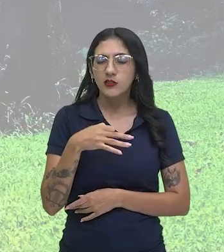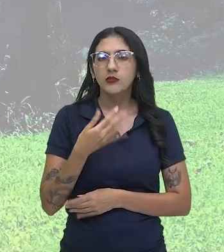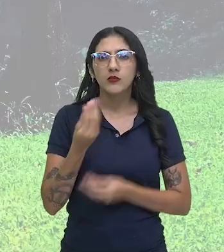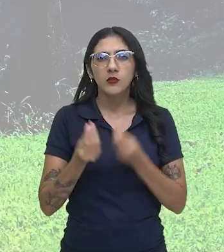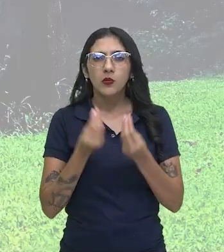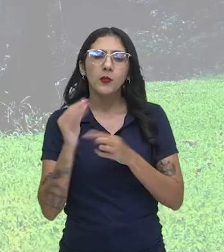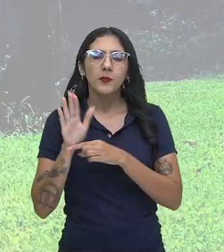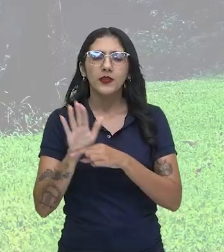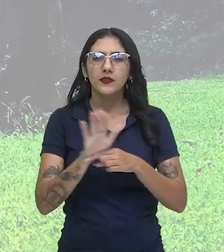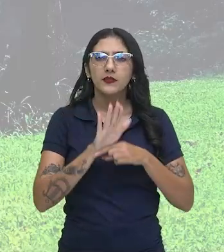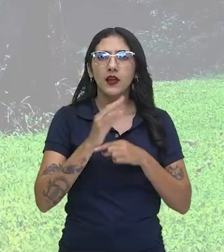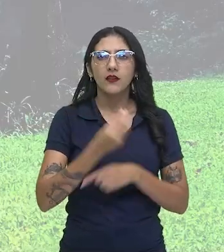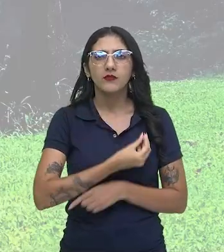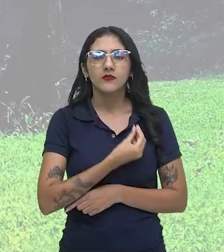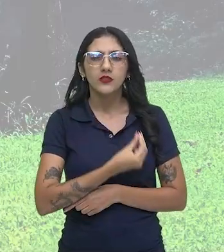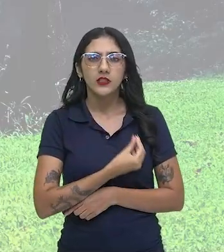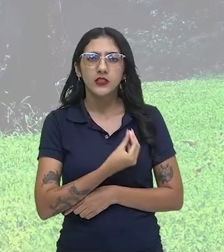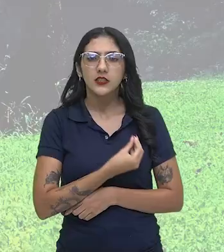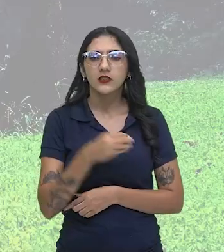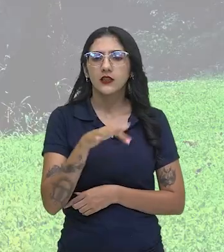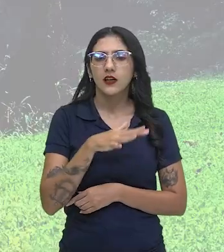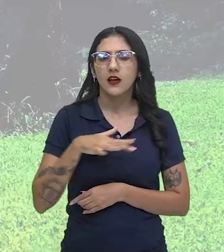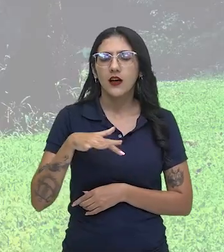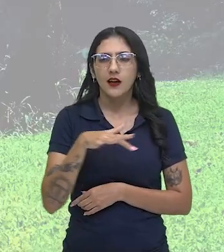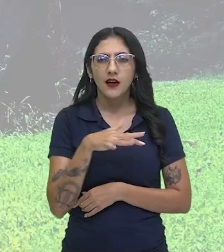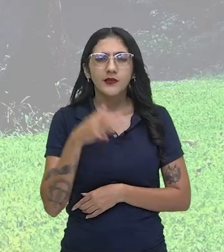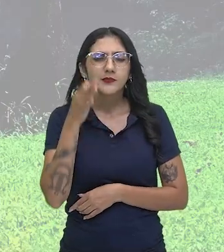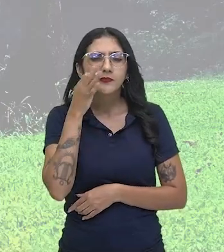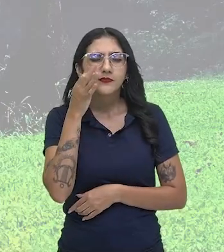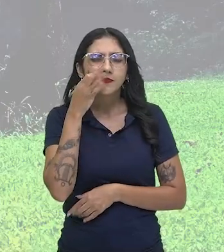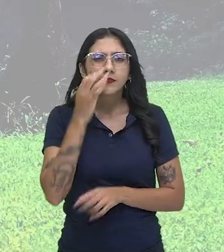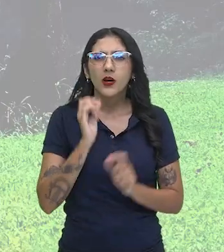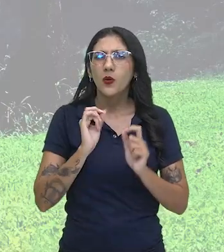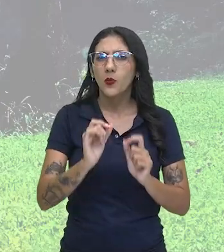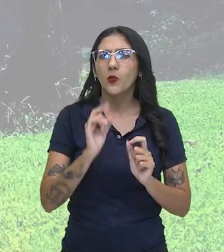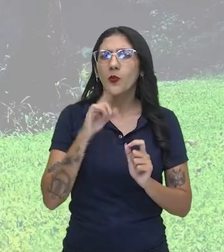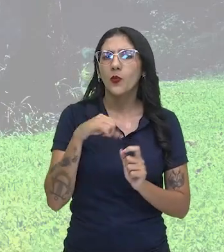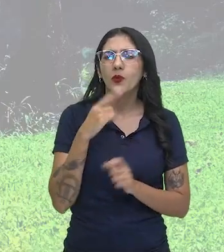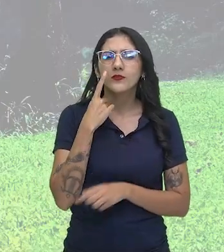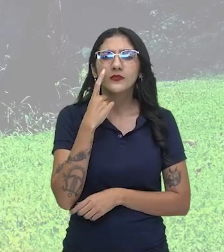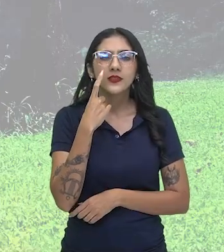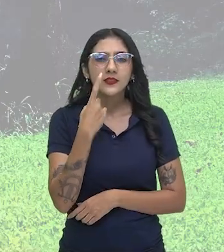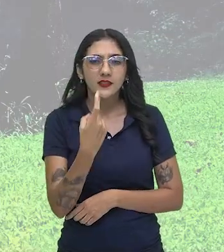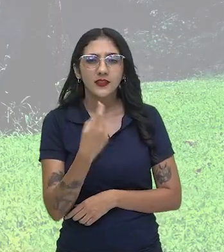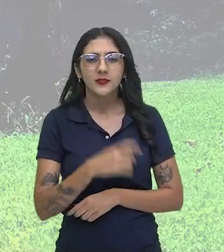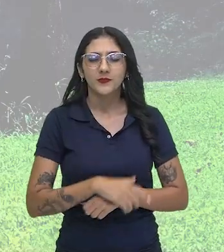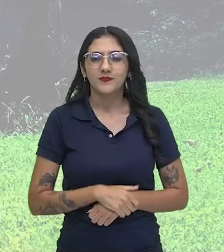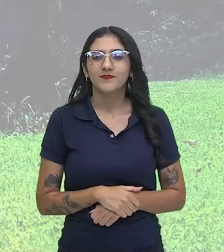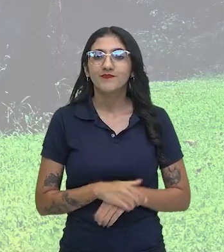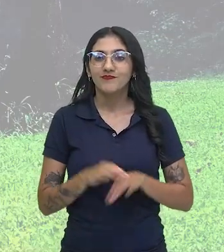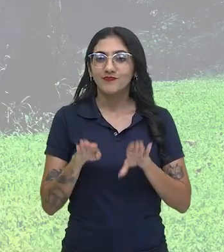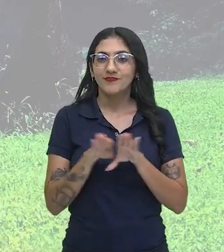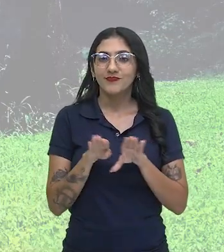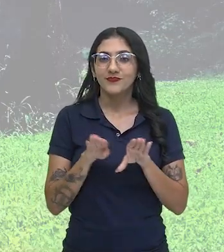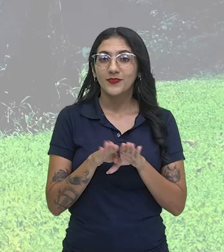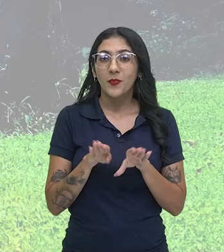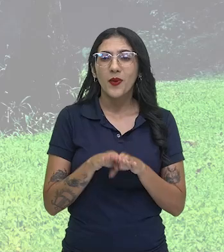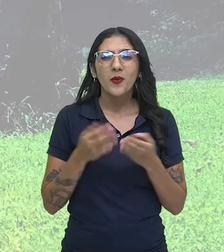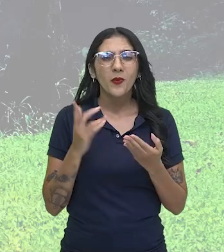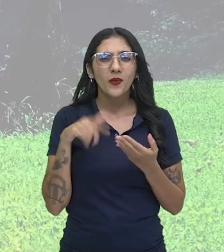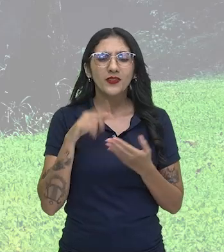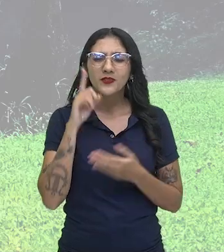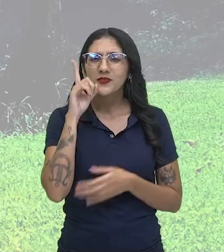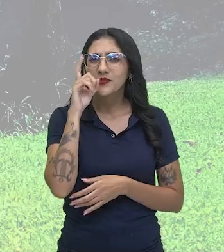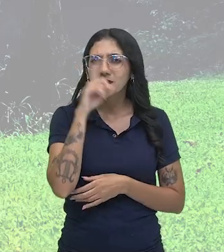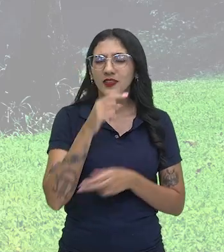realidade, mostrar o que tem ali a ser visto, né? O que tem de interessante. As dores também tem que mostrar, né? As dificuldades, claro.